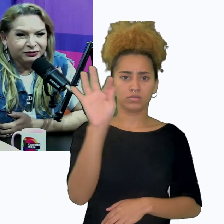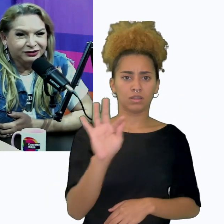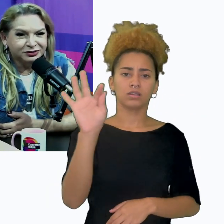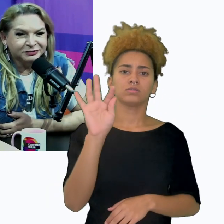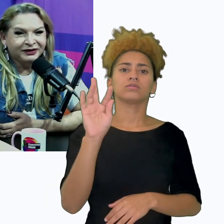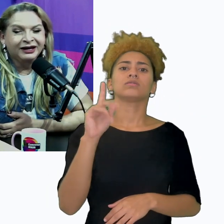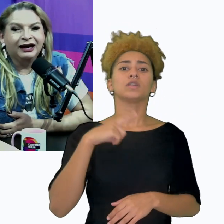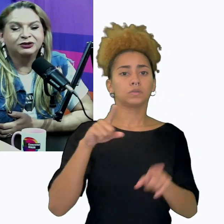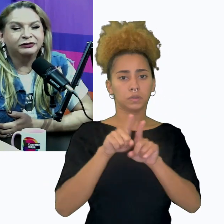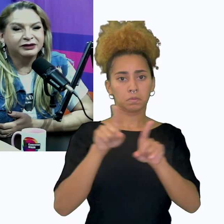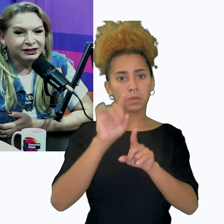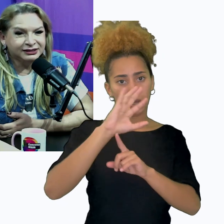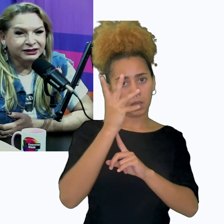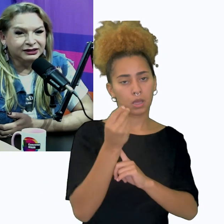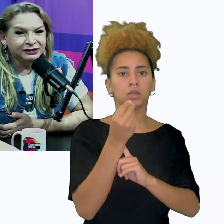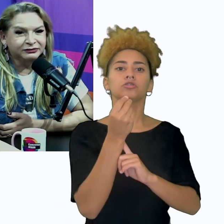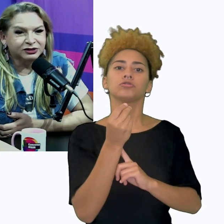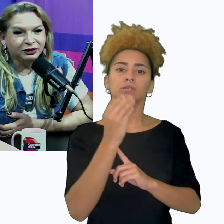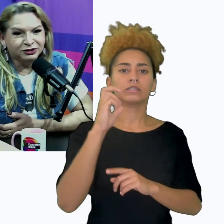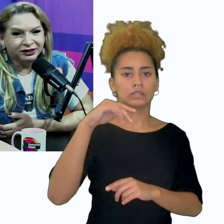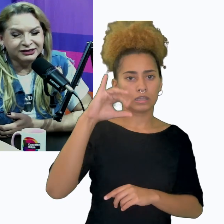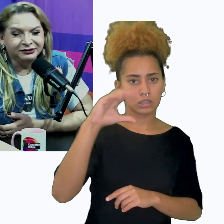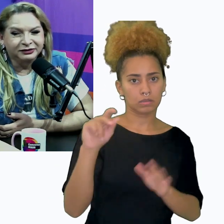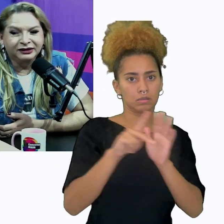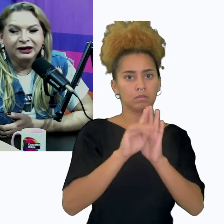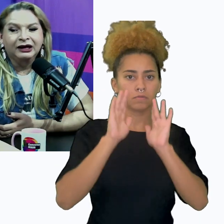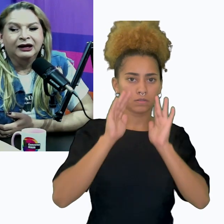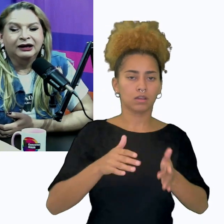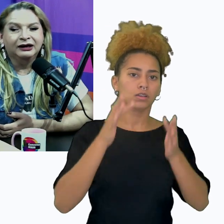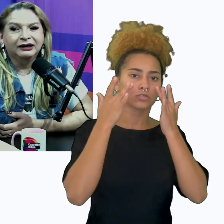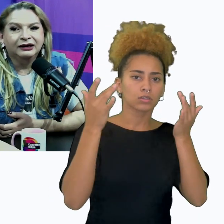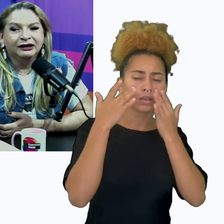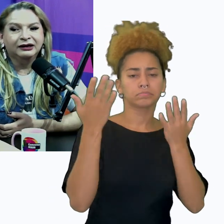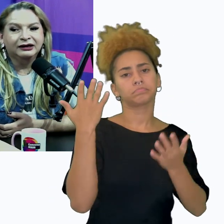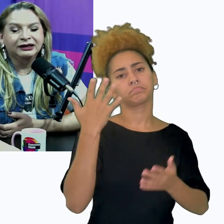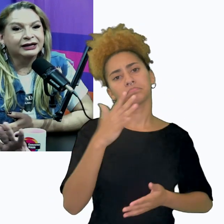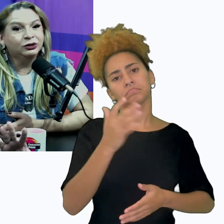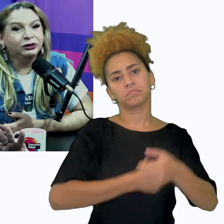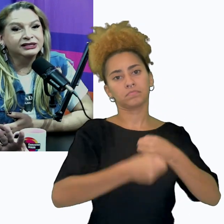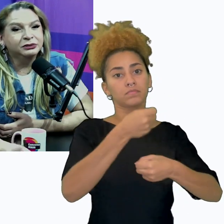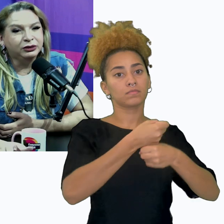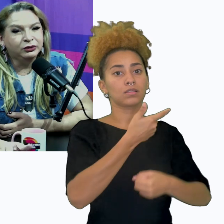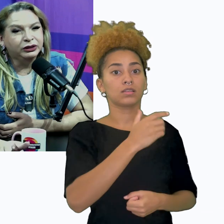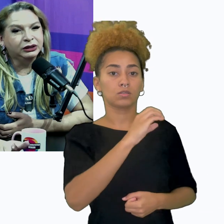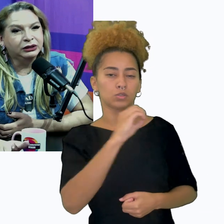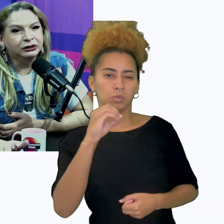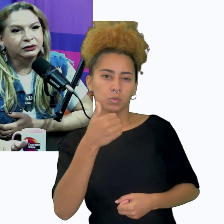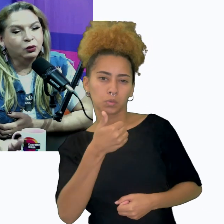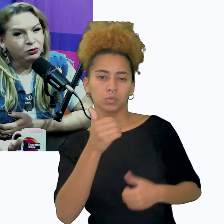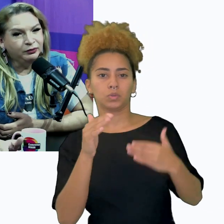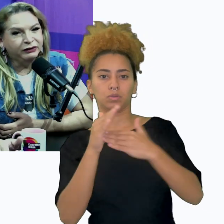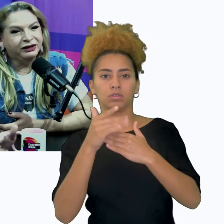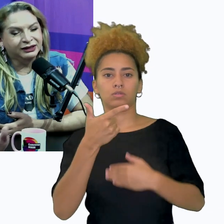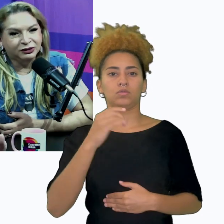4 anos, onde eu fiz artes cênicas e fiz Colégio de Direção, né? Isso aqui em